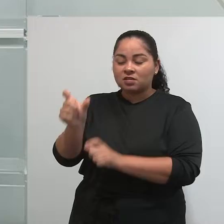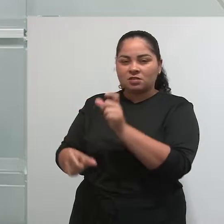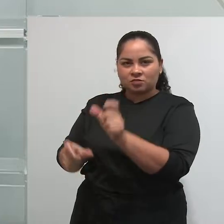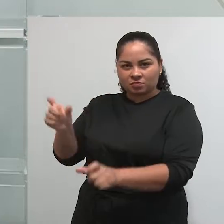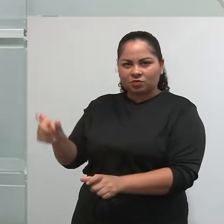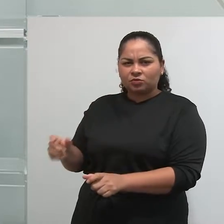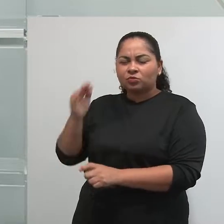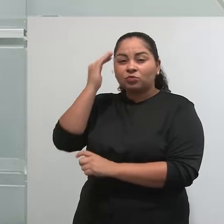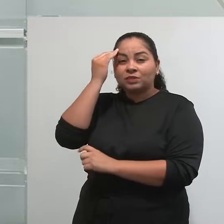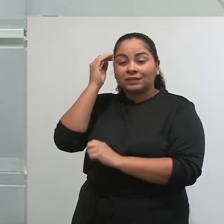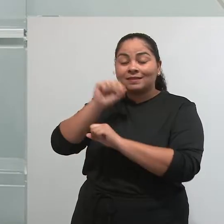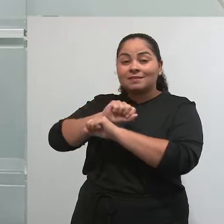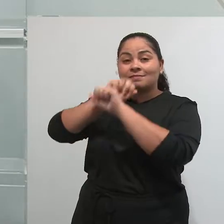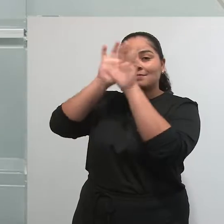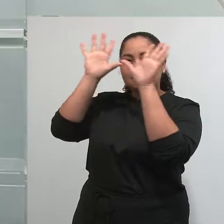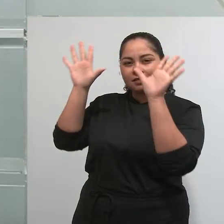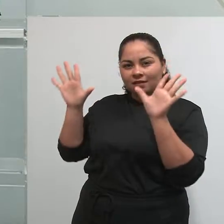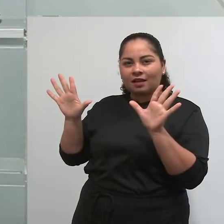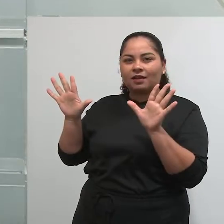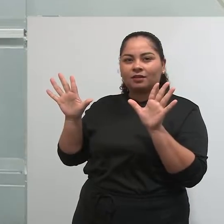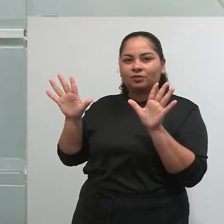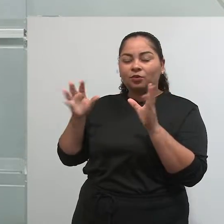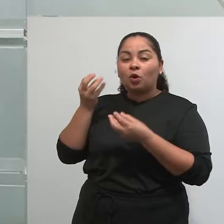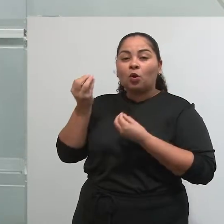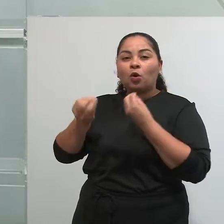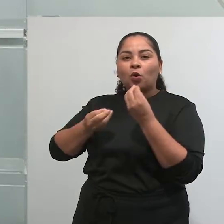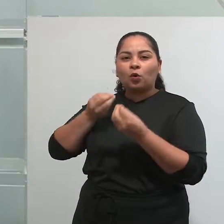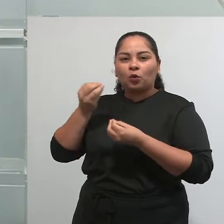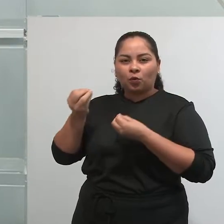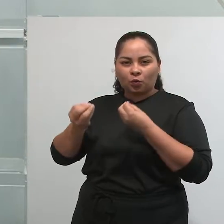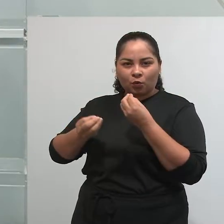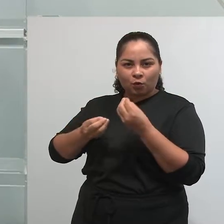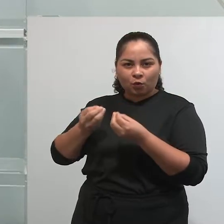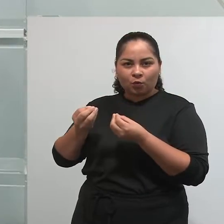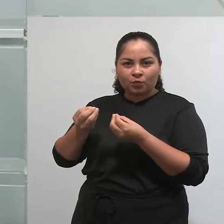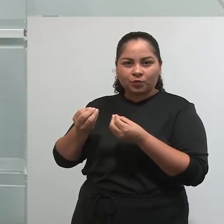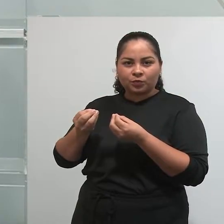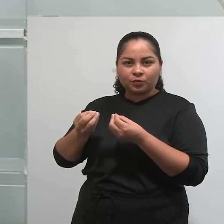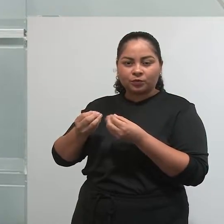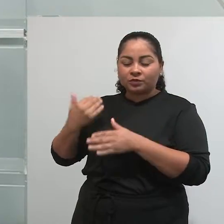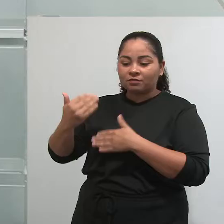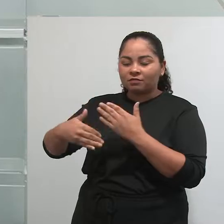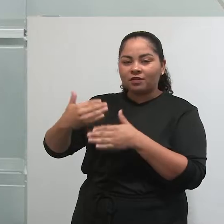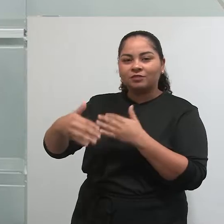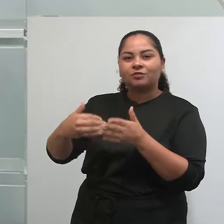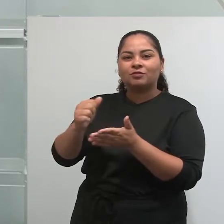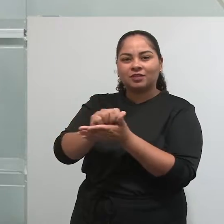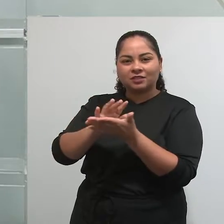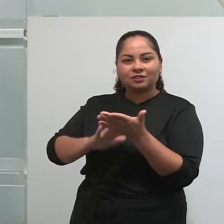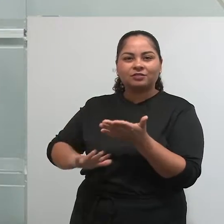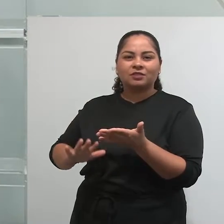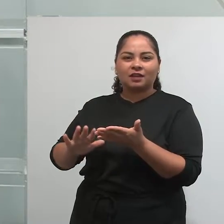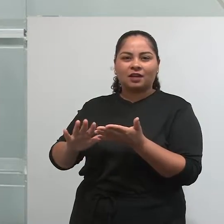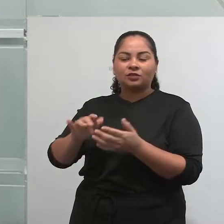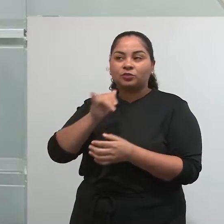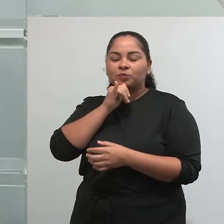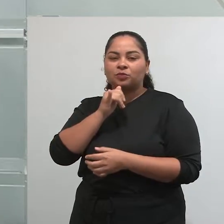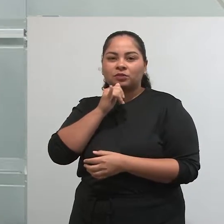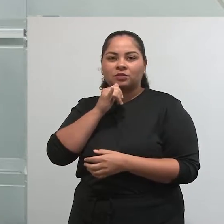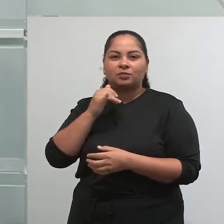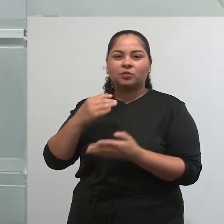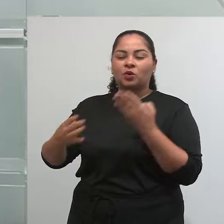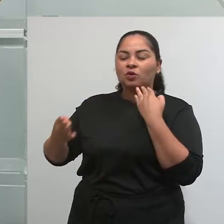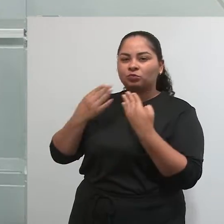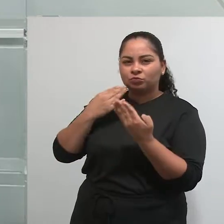papel delas na cultura de paz. Então, você vai descrever mesmo. Olha, o objetivo é desenvolver uma cultura de